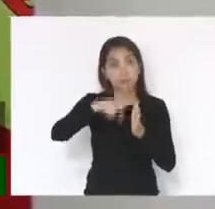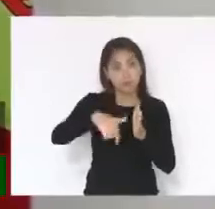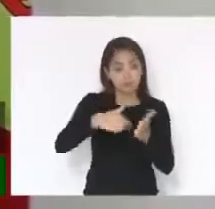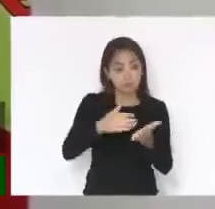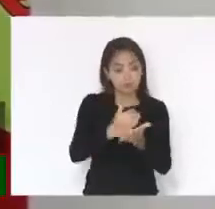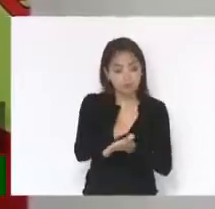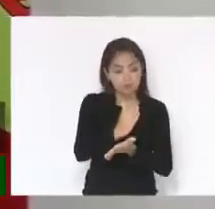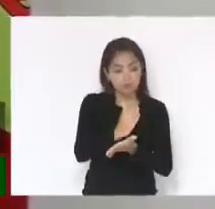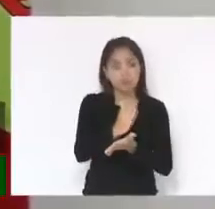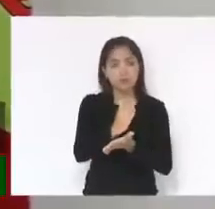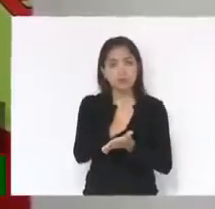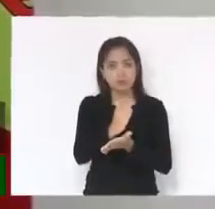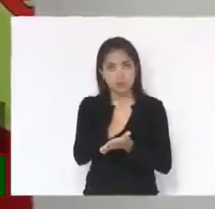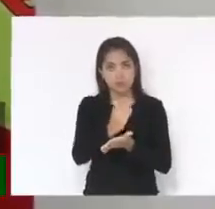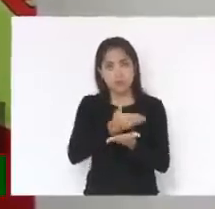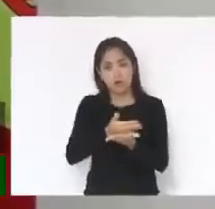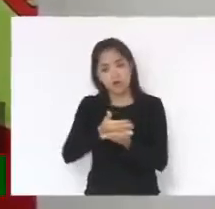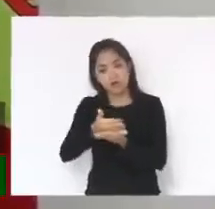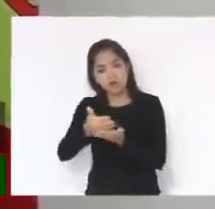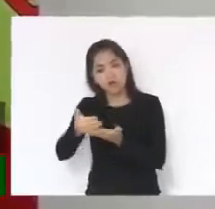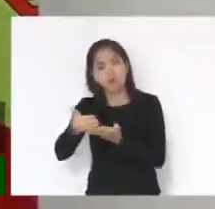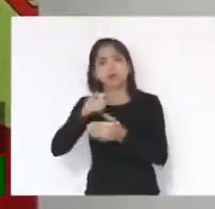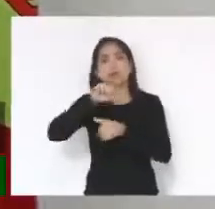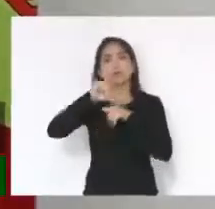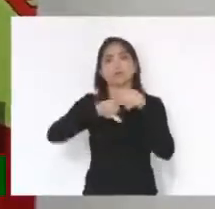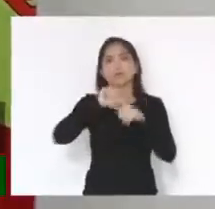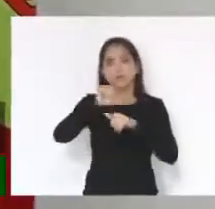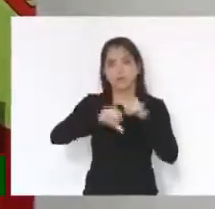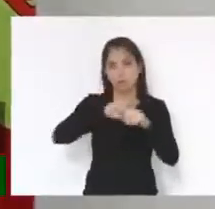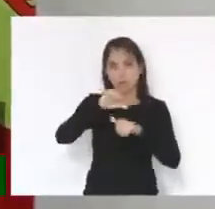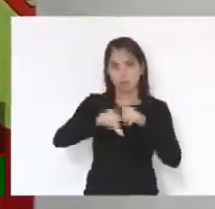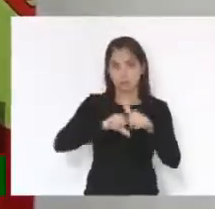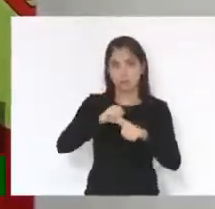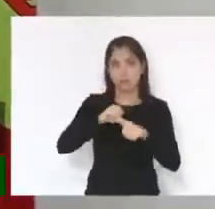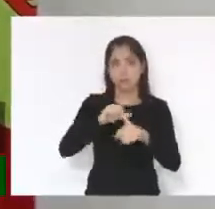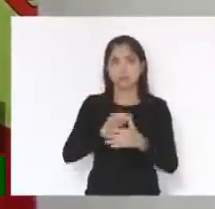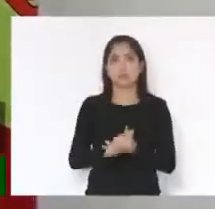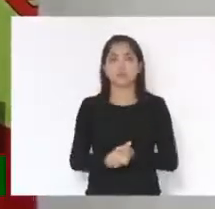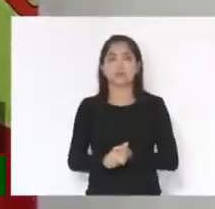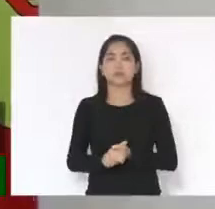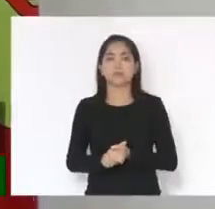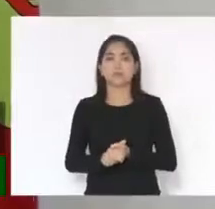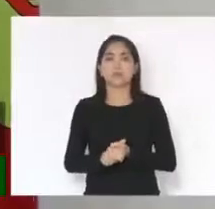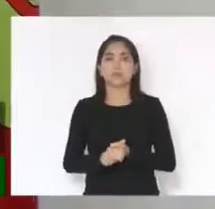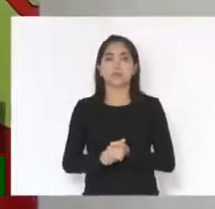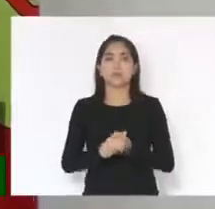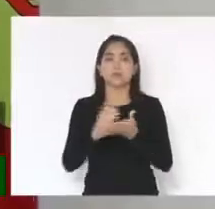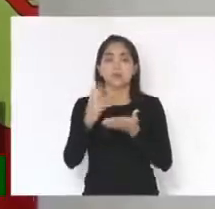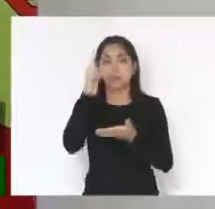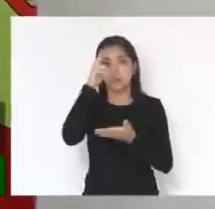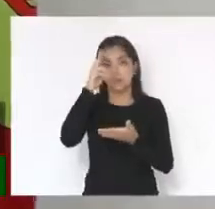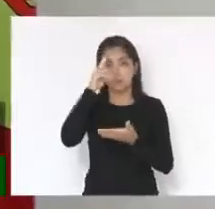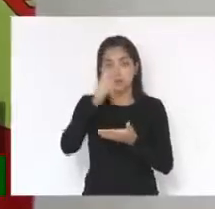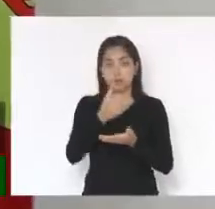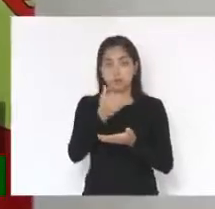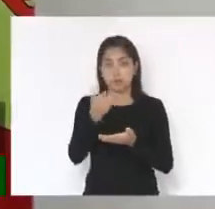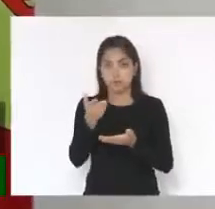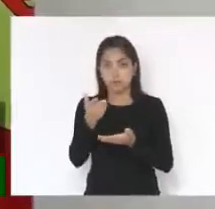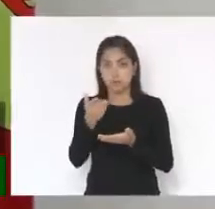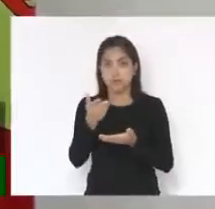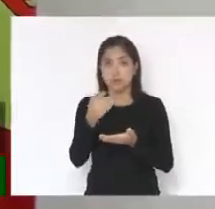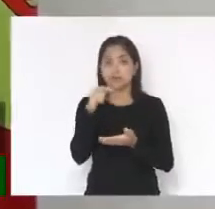aprovação devem começar as mudanças previstas. Lembro ainda que o PROCON,